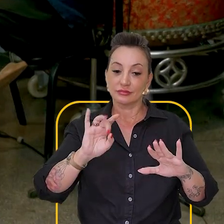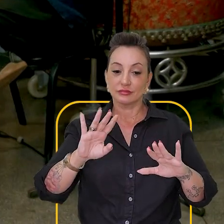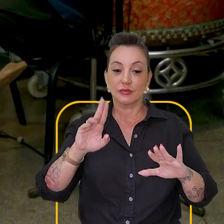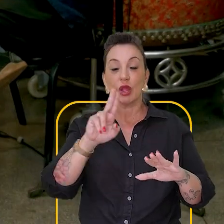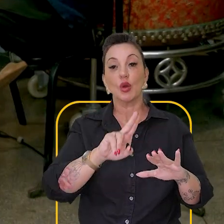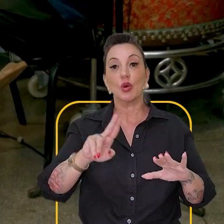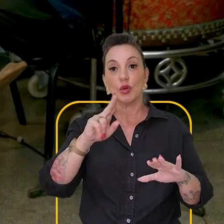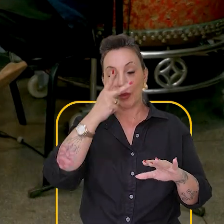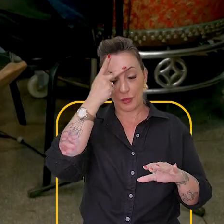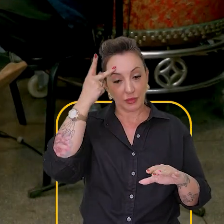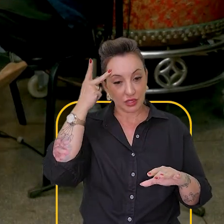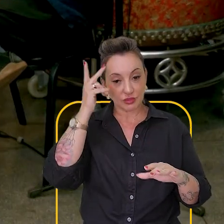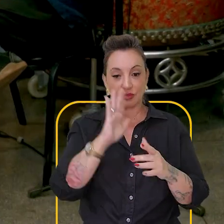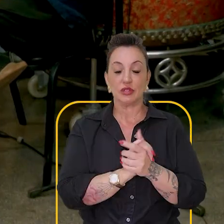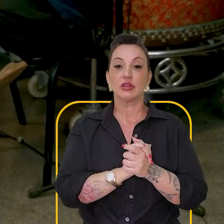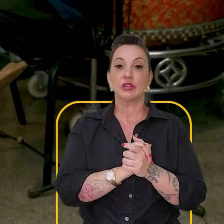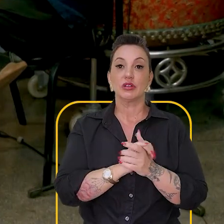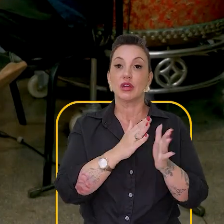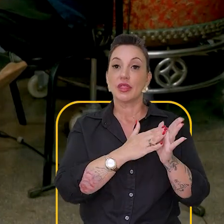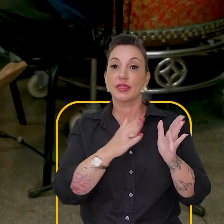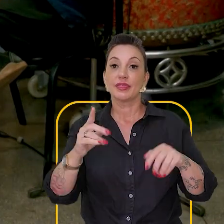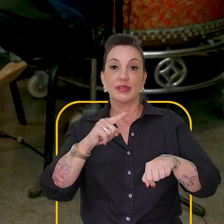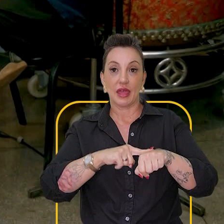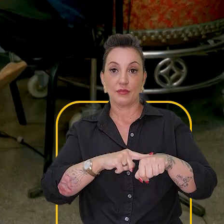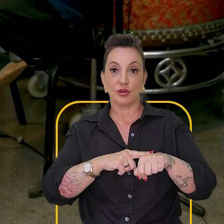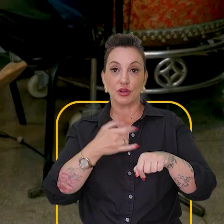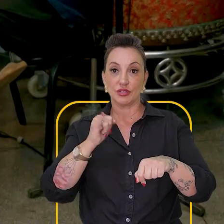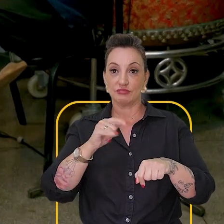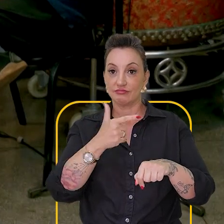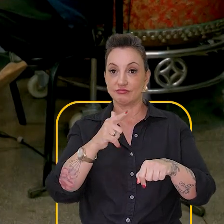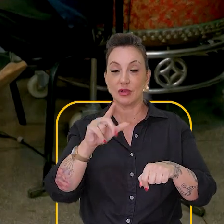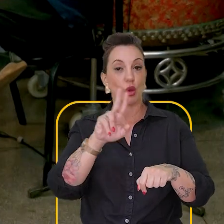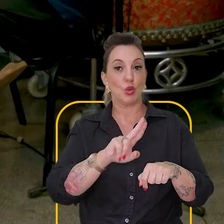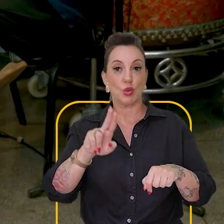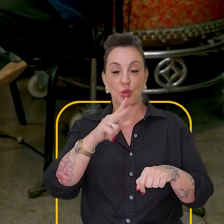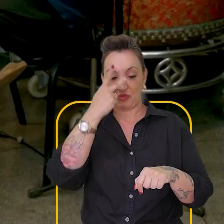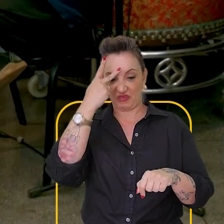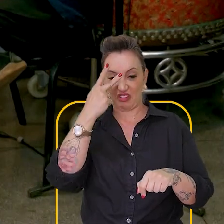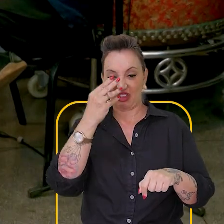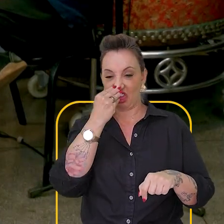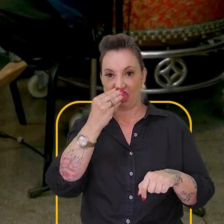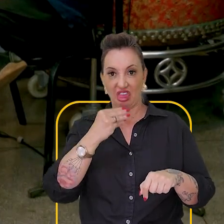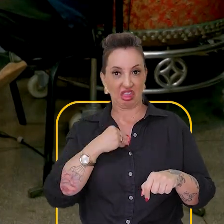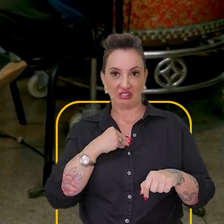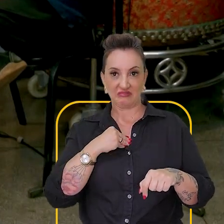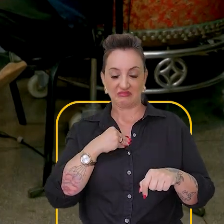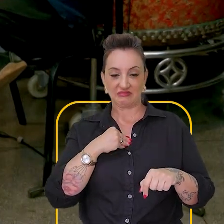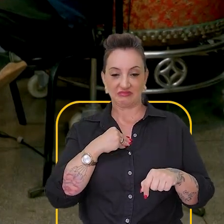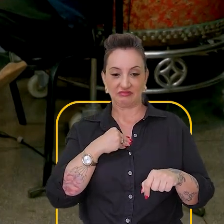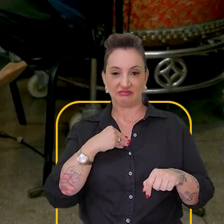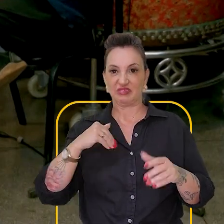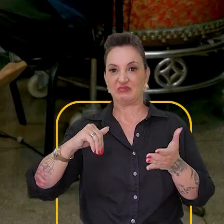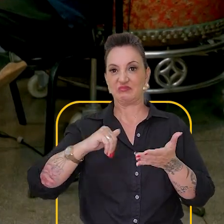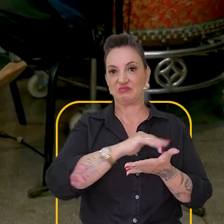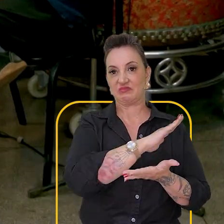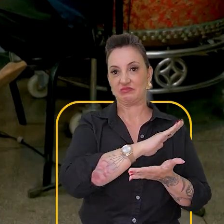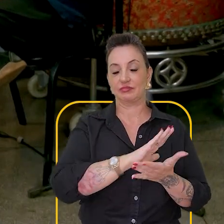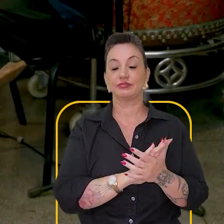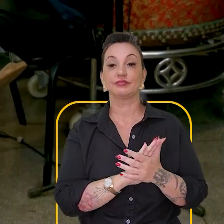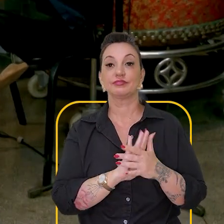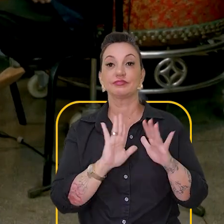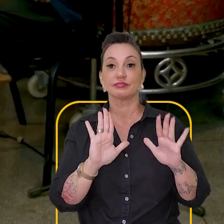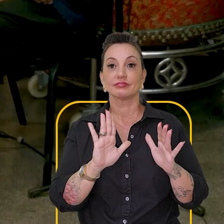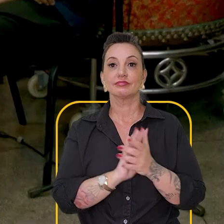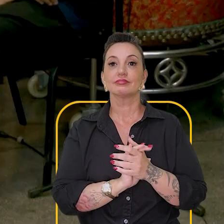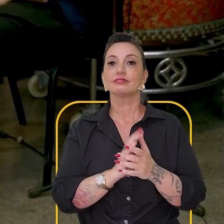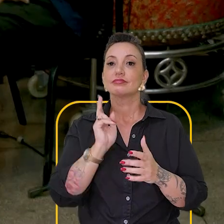porque às vezes você você só é útil para alguém durante um tempo se você não tem mais utilidade a pessoa